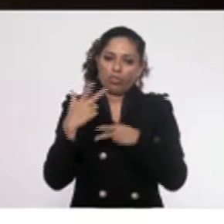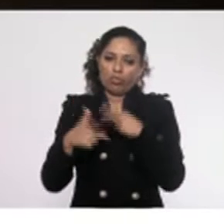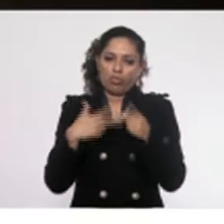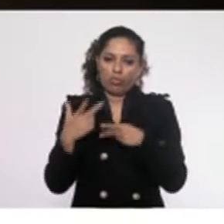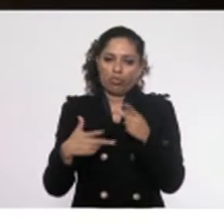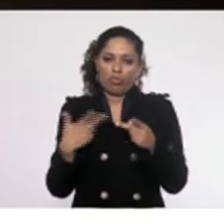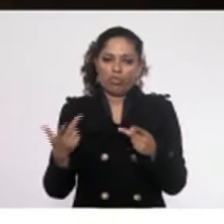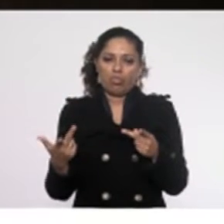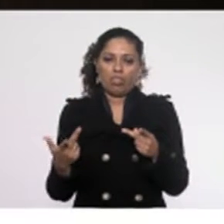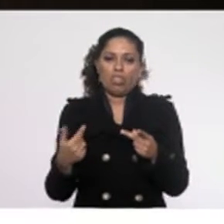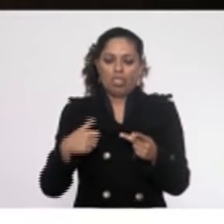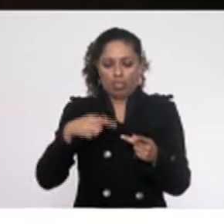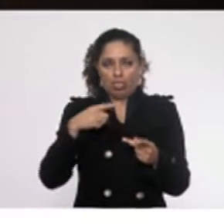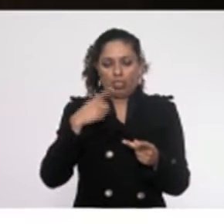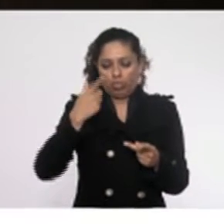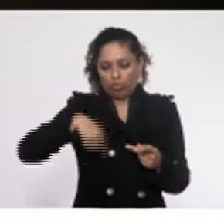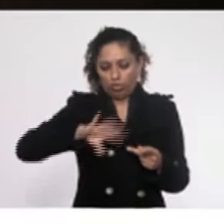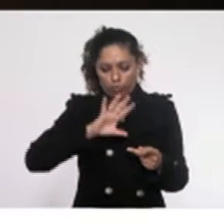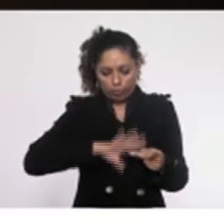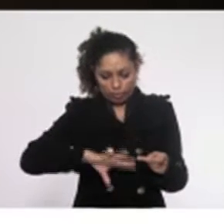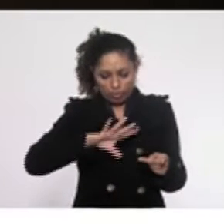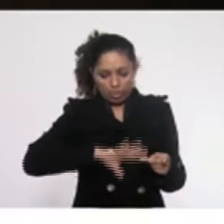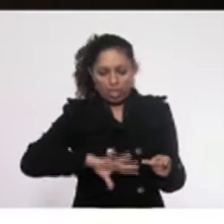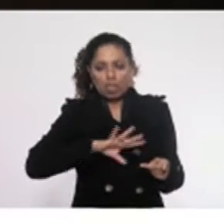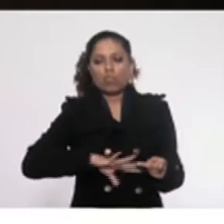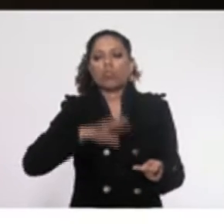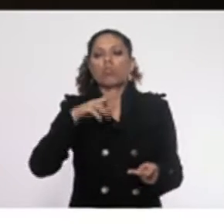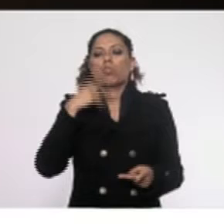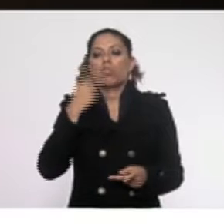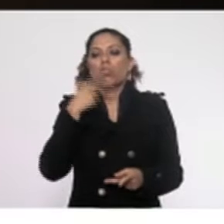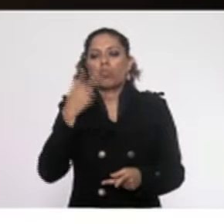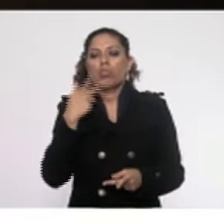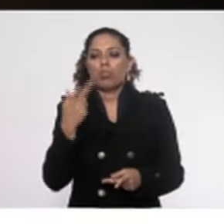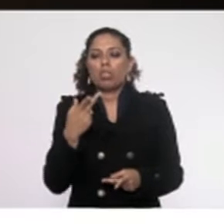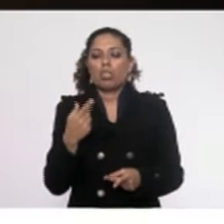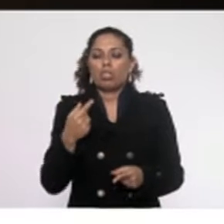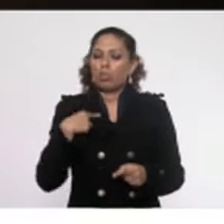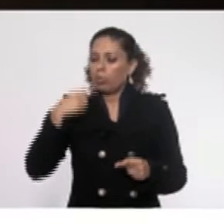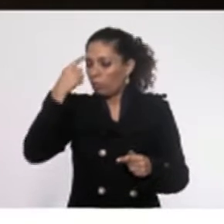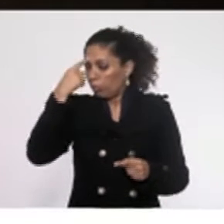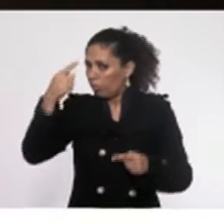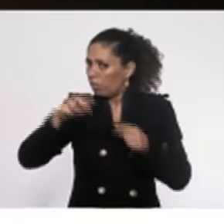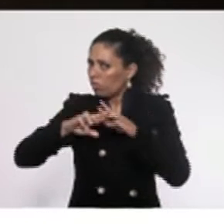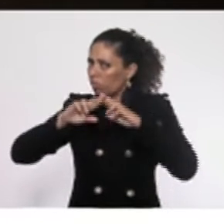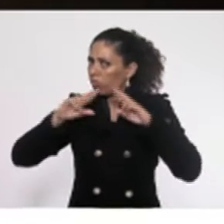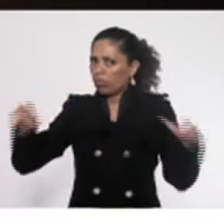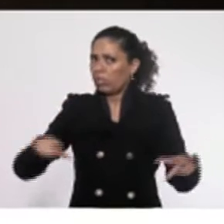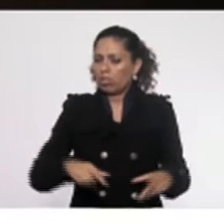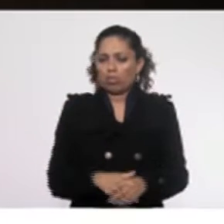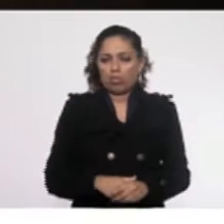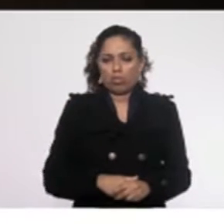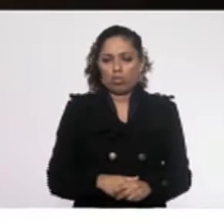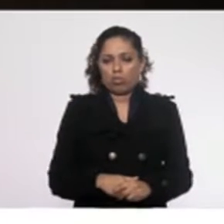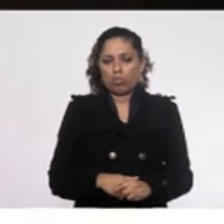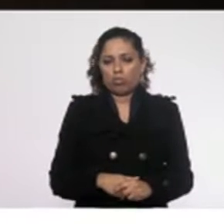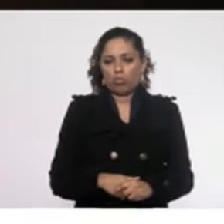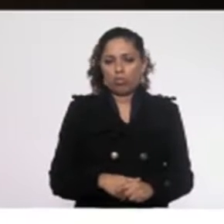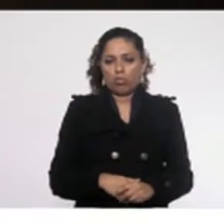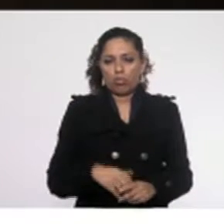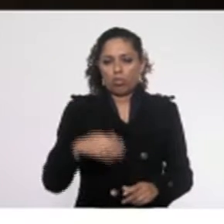estamos falando da semântica, ouso literalmente discordar de Vossa Excelência, mas quando, na verdade, eu não